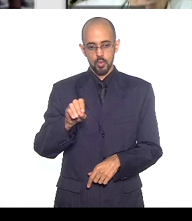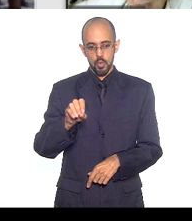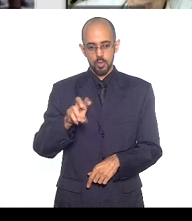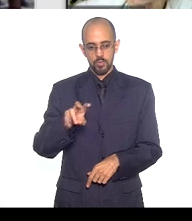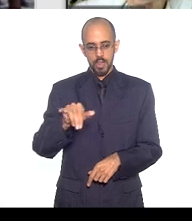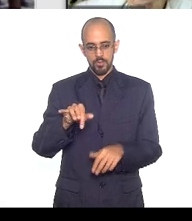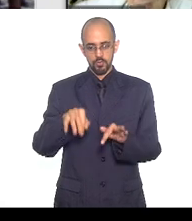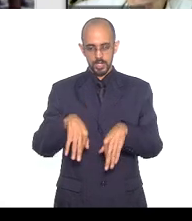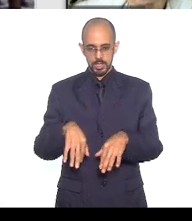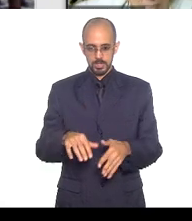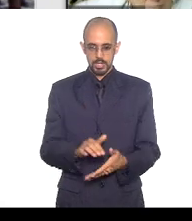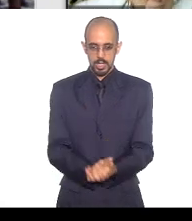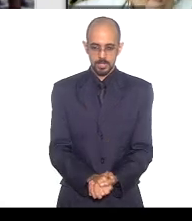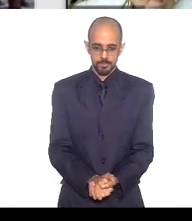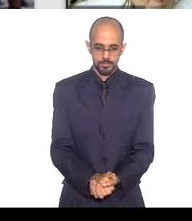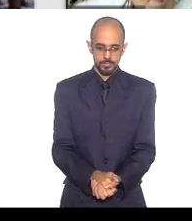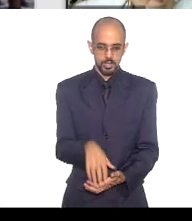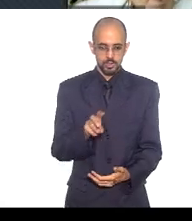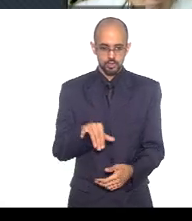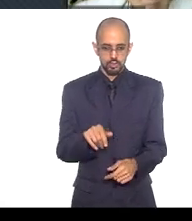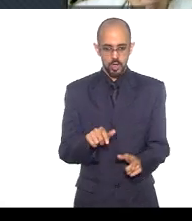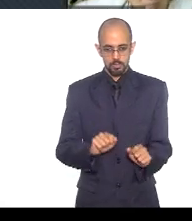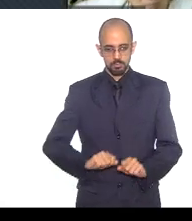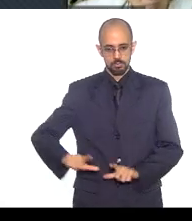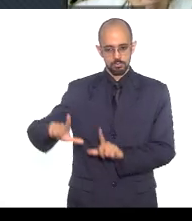Deixa eu só passar para o slide seguinte.